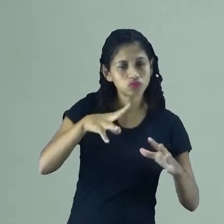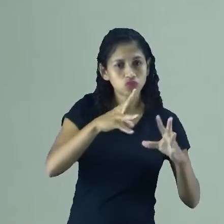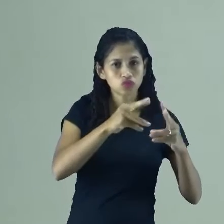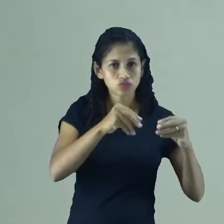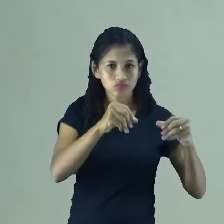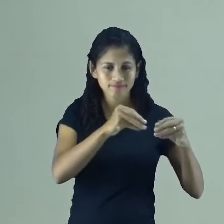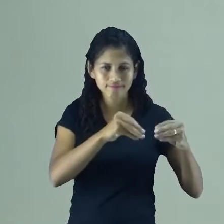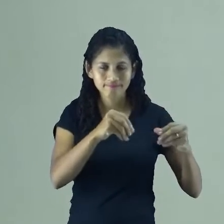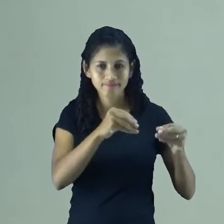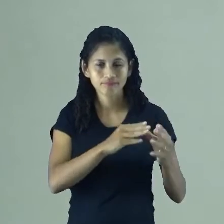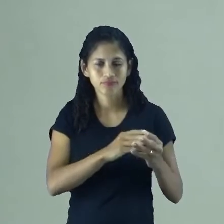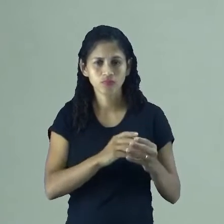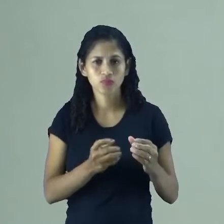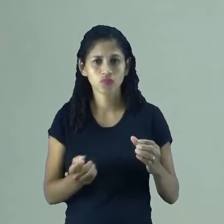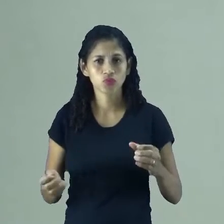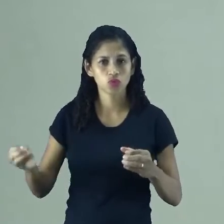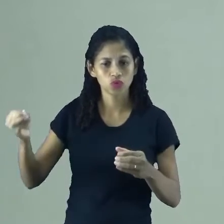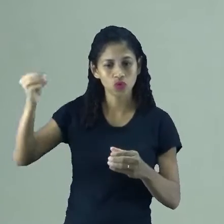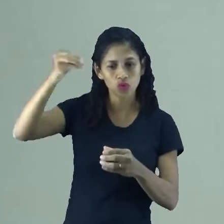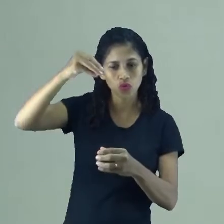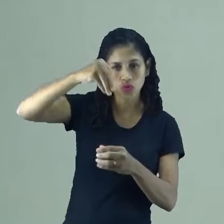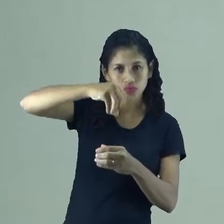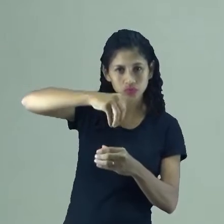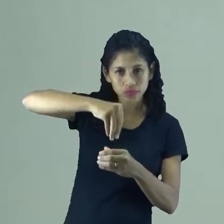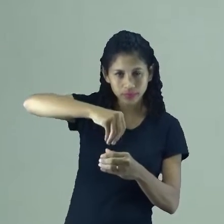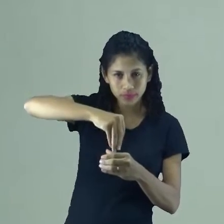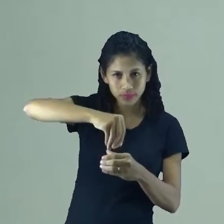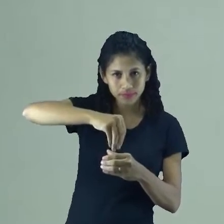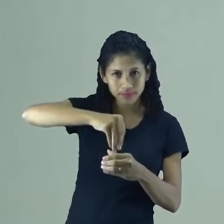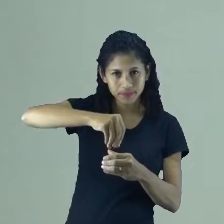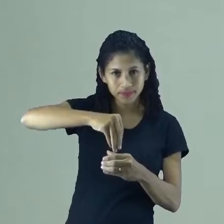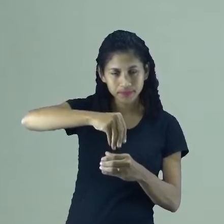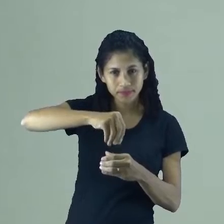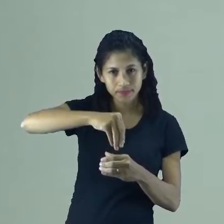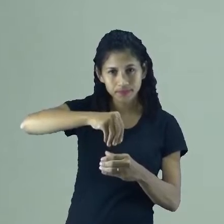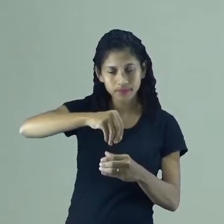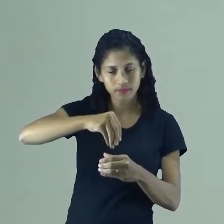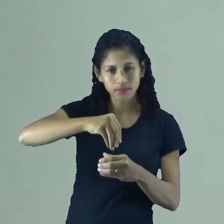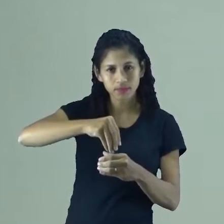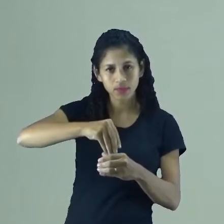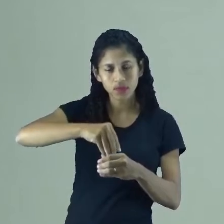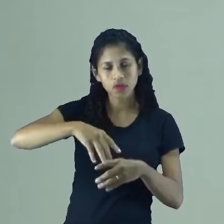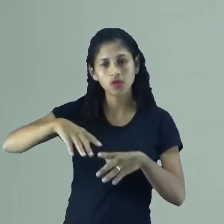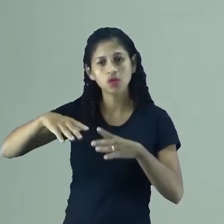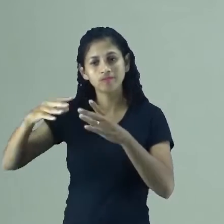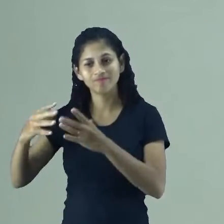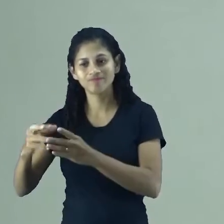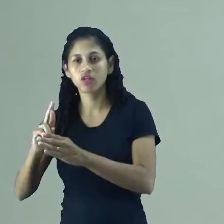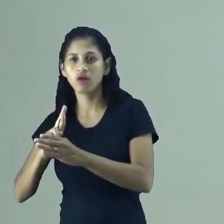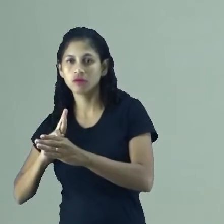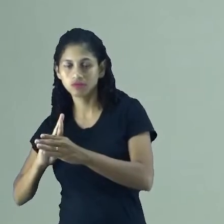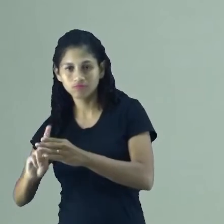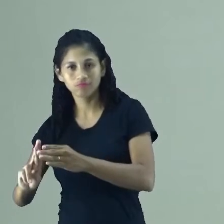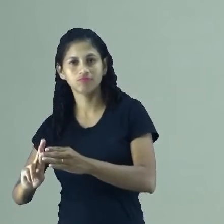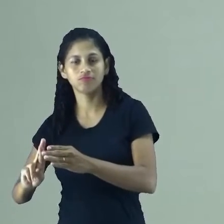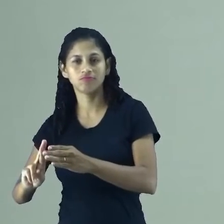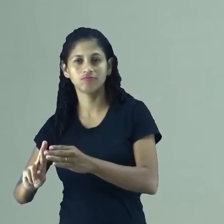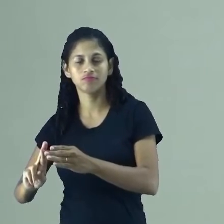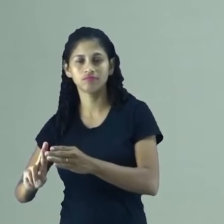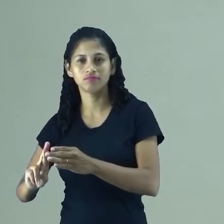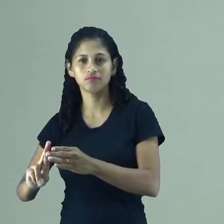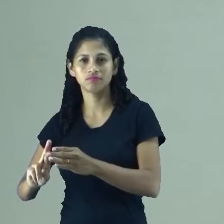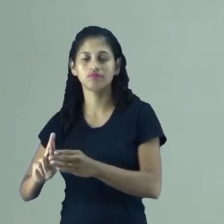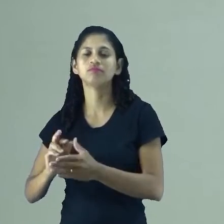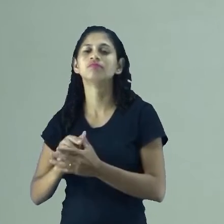determinada substância. O soluto é o que será adicionado, serão os componentes da mistura. E a solução vai